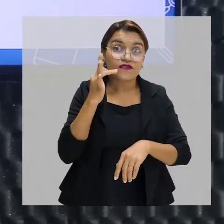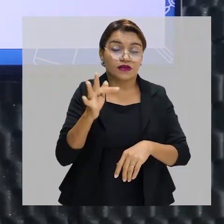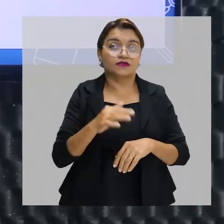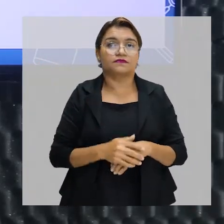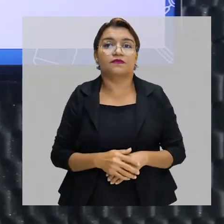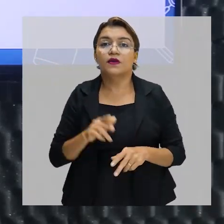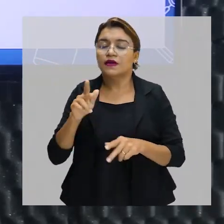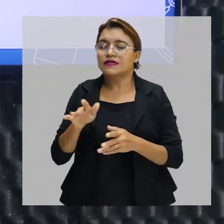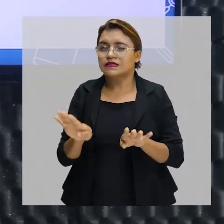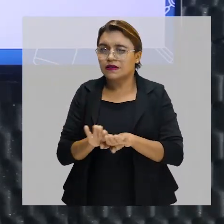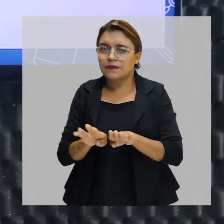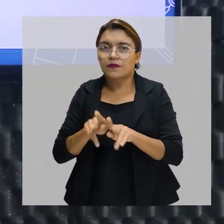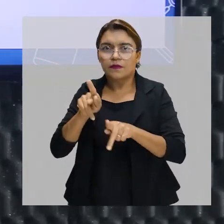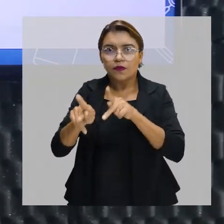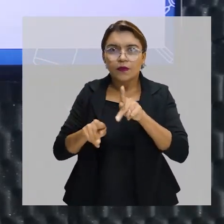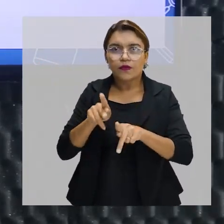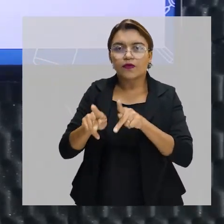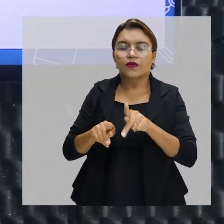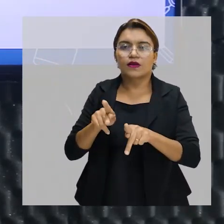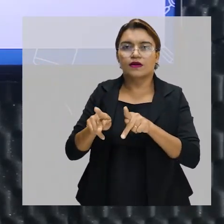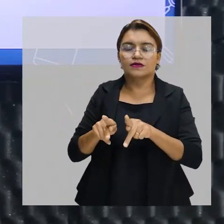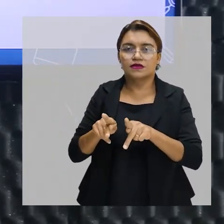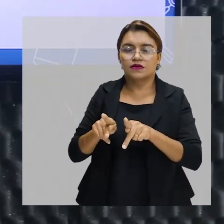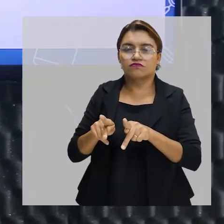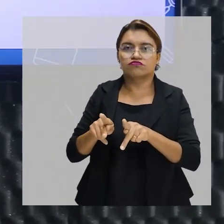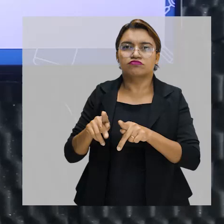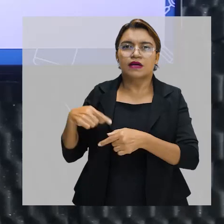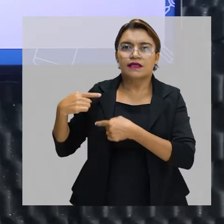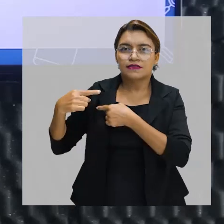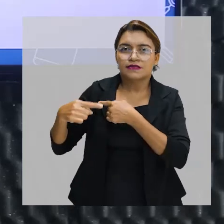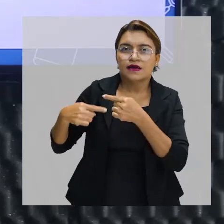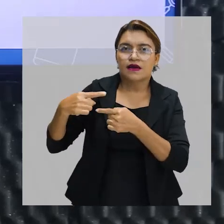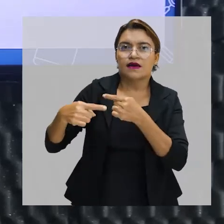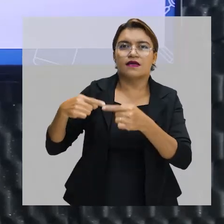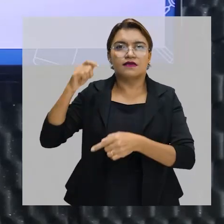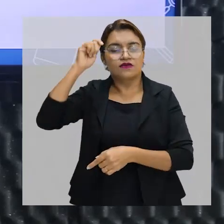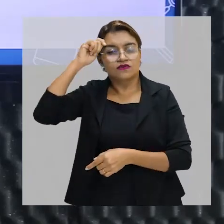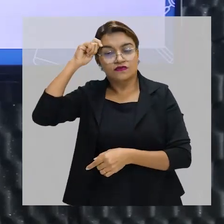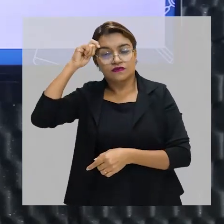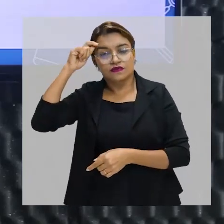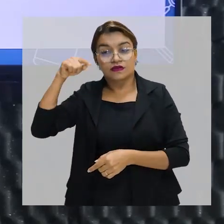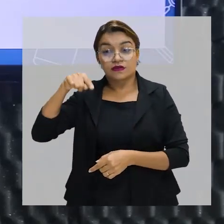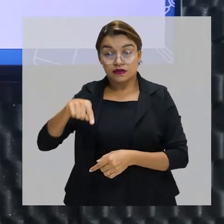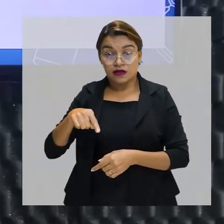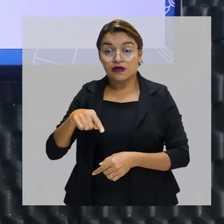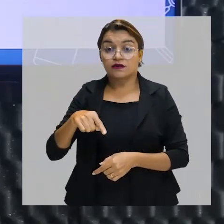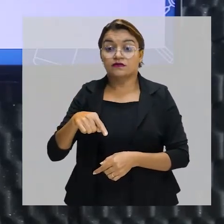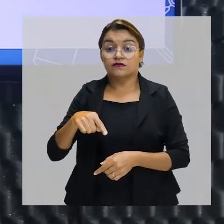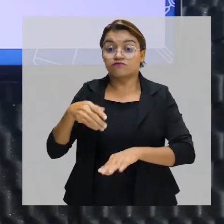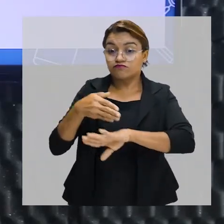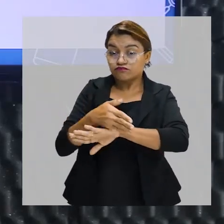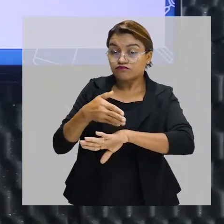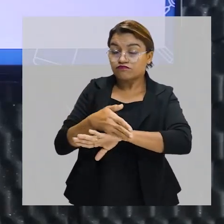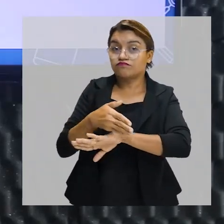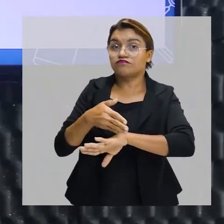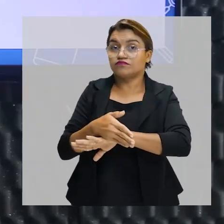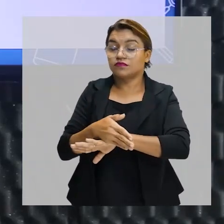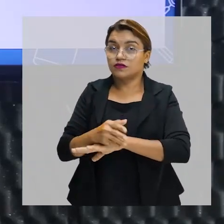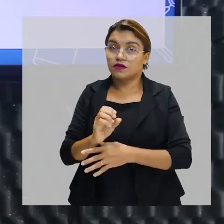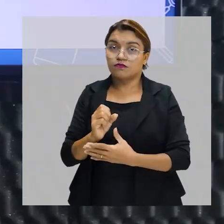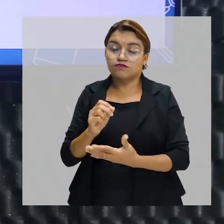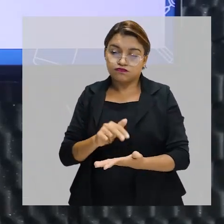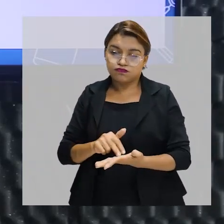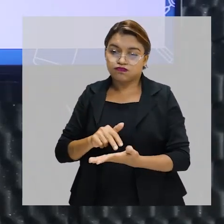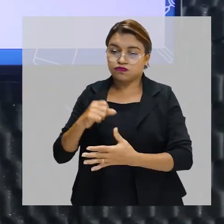afrodescendentes expressivas, tá? Pessoas que realmente estão ali para